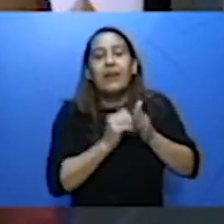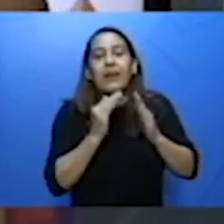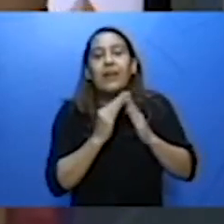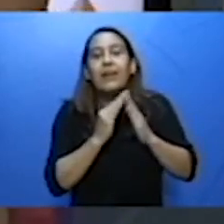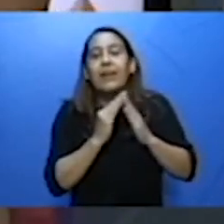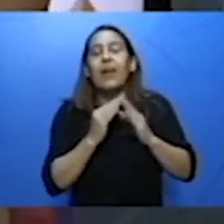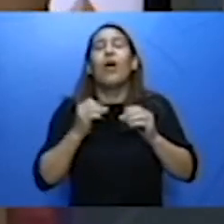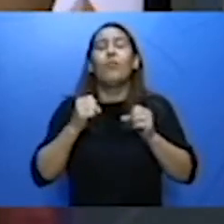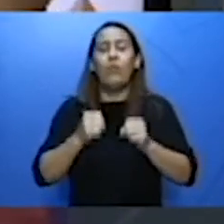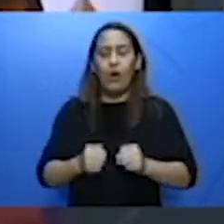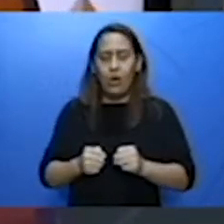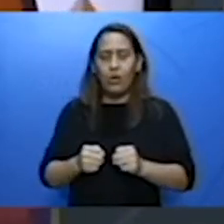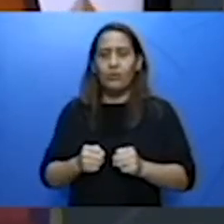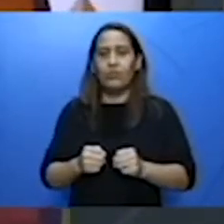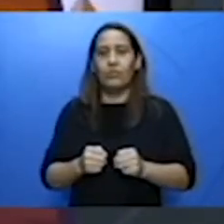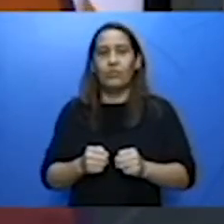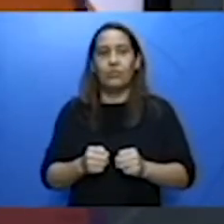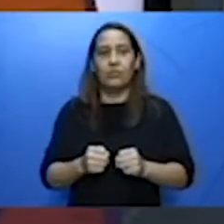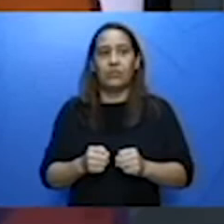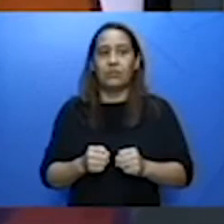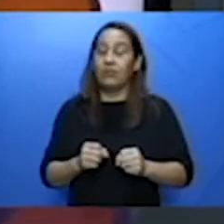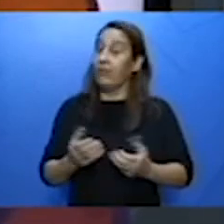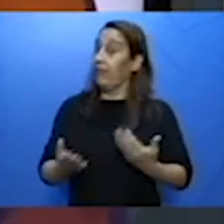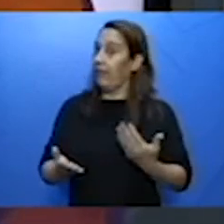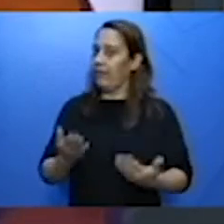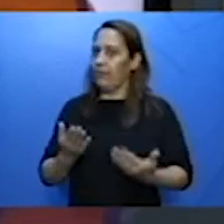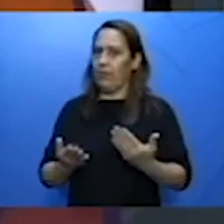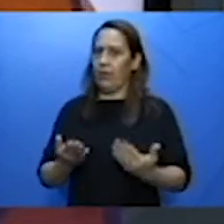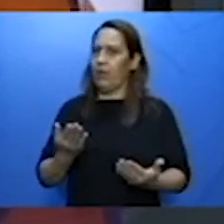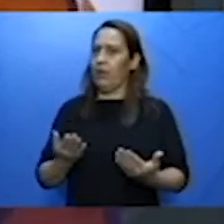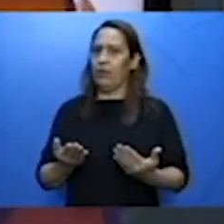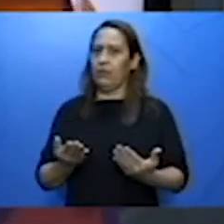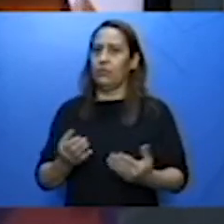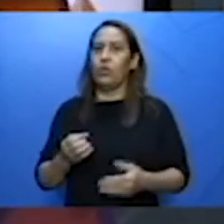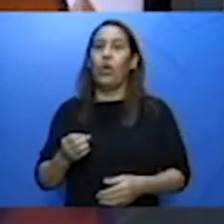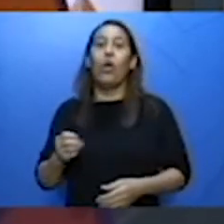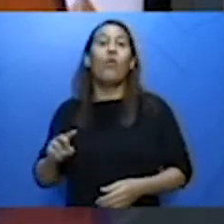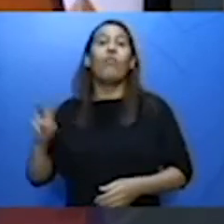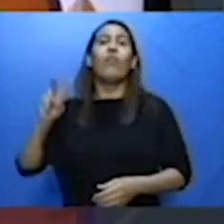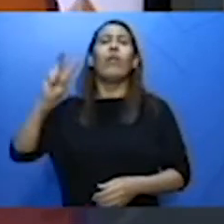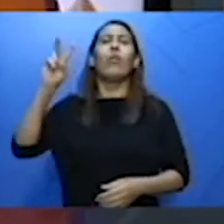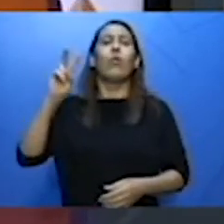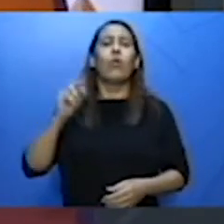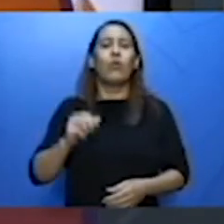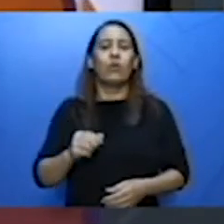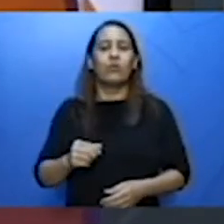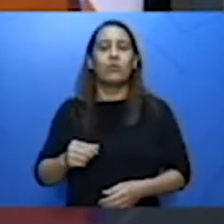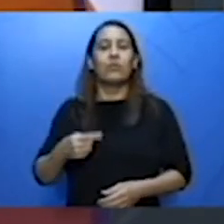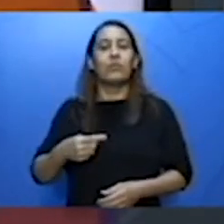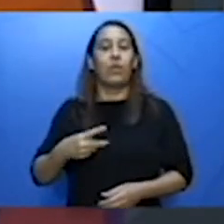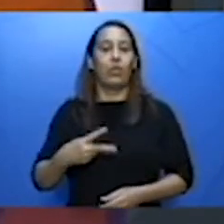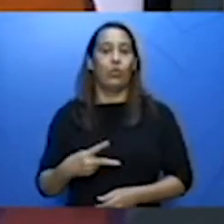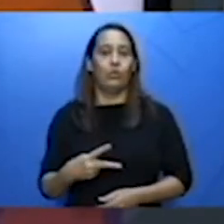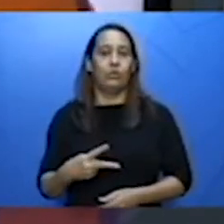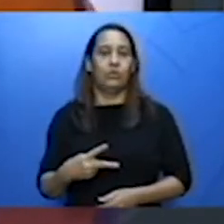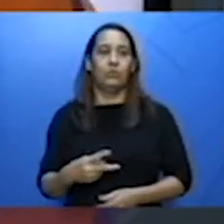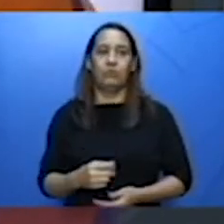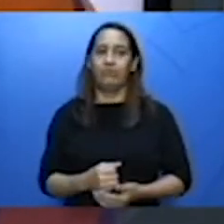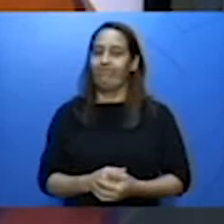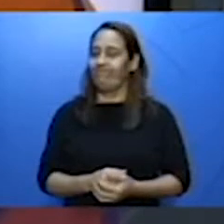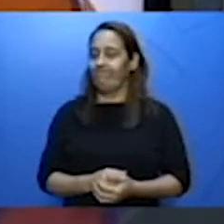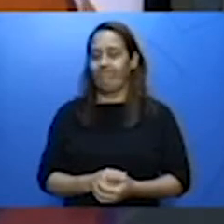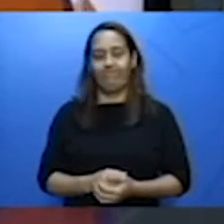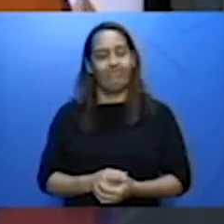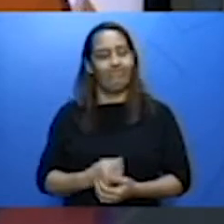posso morar aí com você? Depende. Quanto você é? Ah, eu sou 12. Ah,